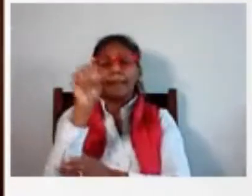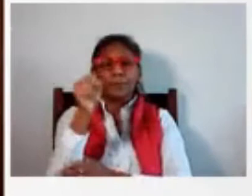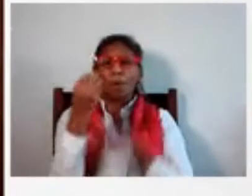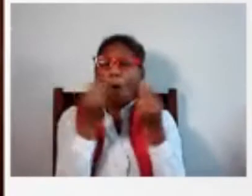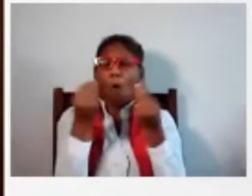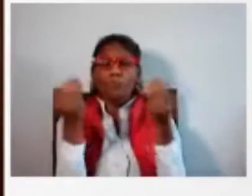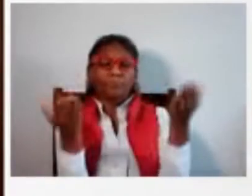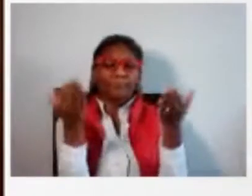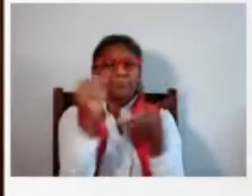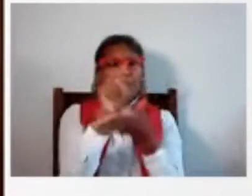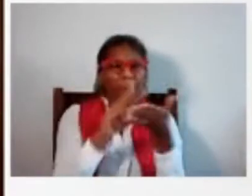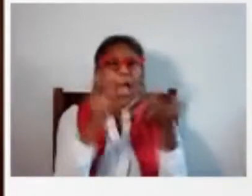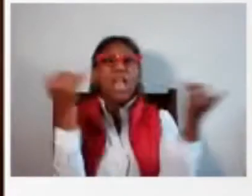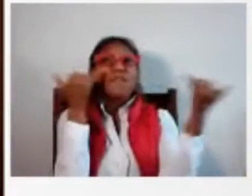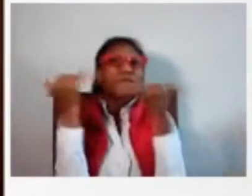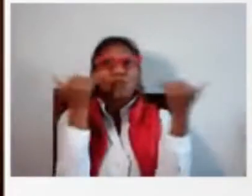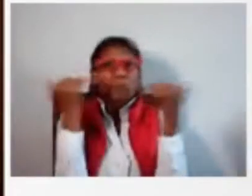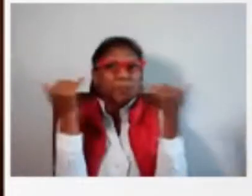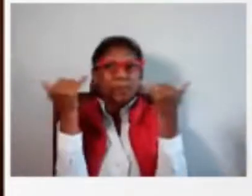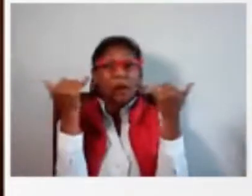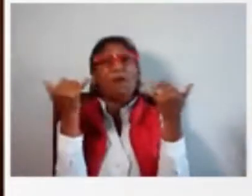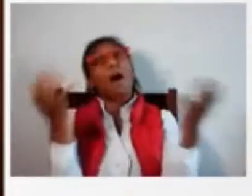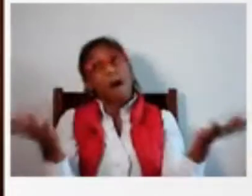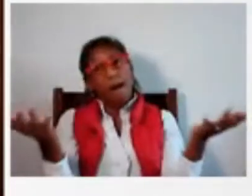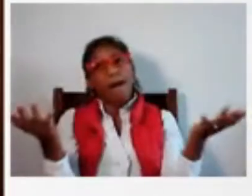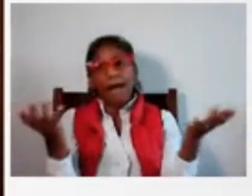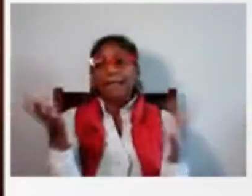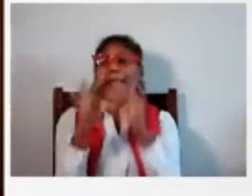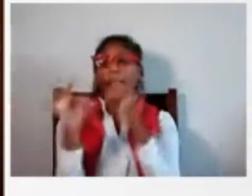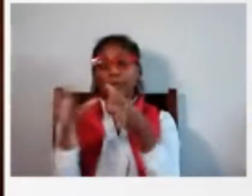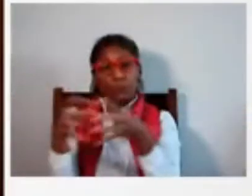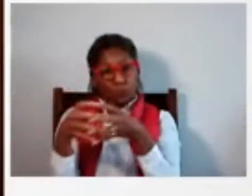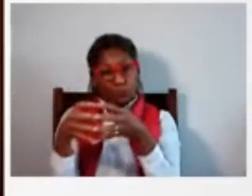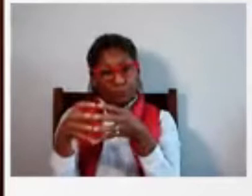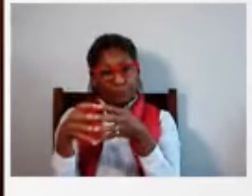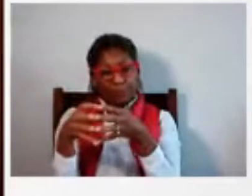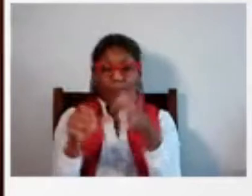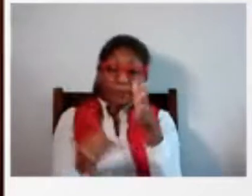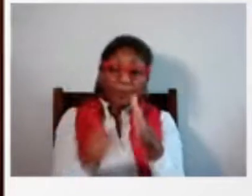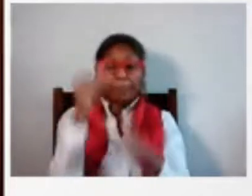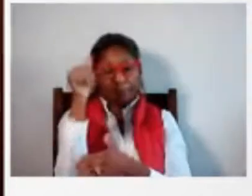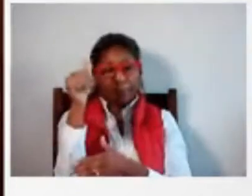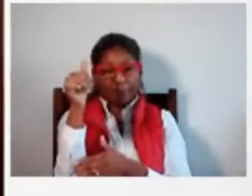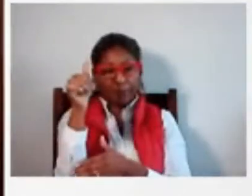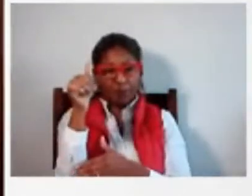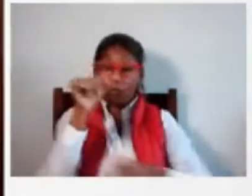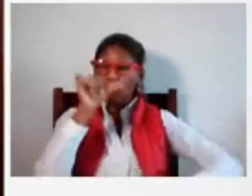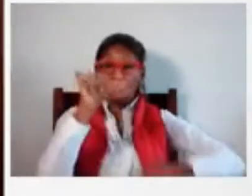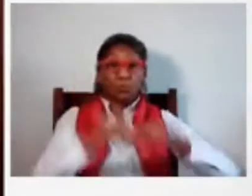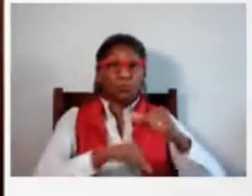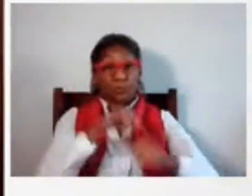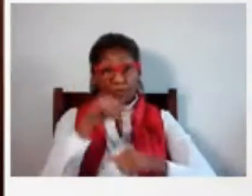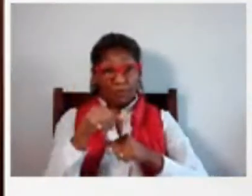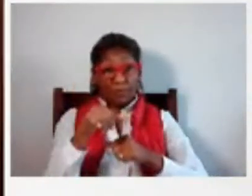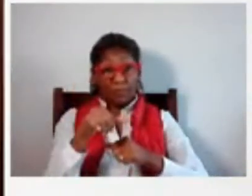analisar as informações para nós podermos fazer a avaliação técnica. Então, a primeira mudança que a gente vai fazer aqui sobre o modelo do distanciamento